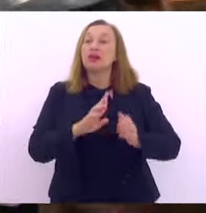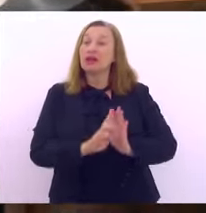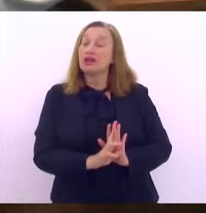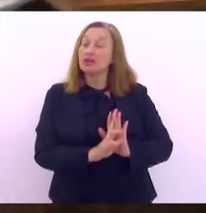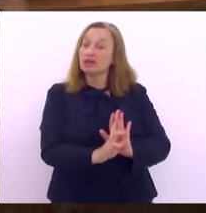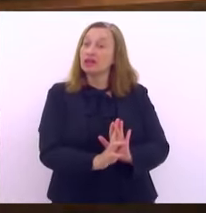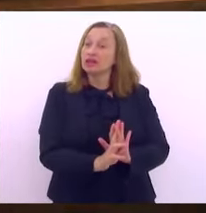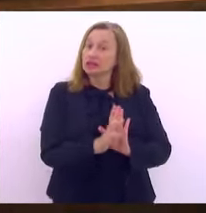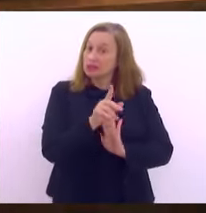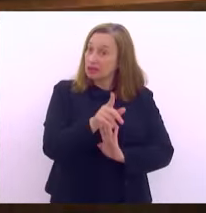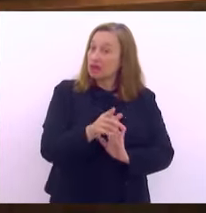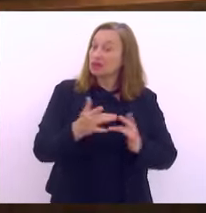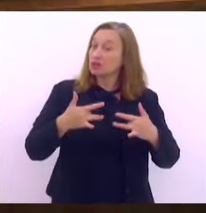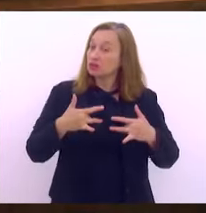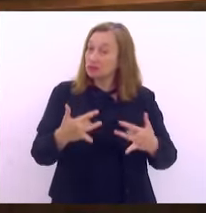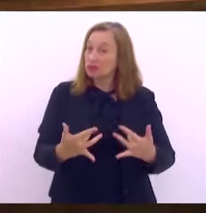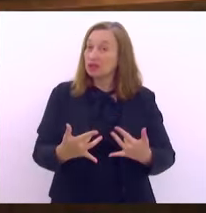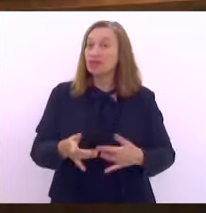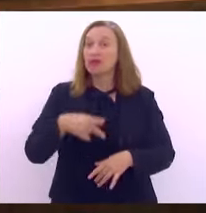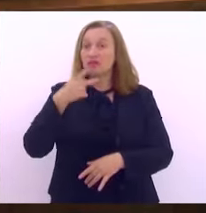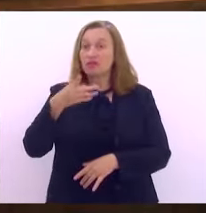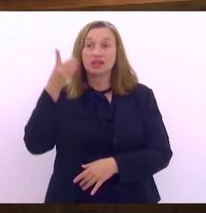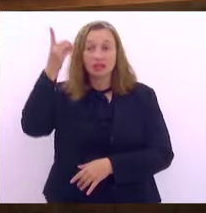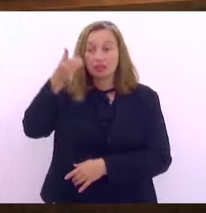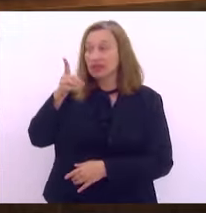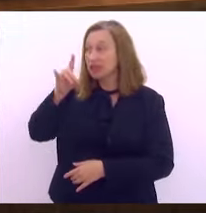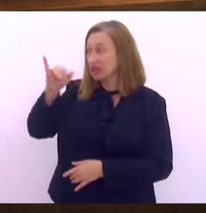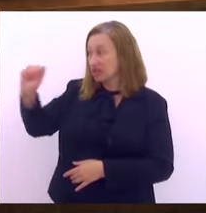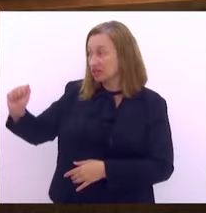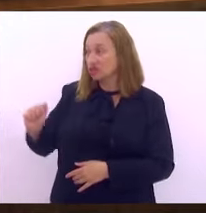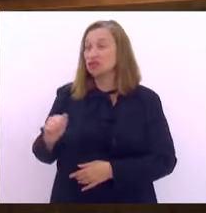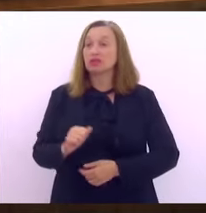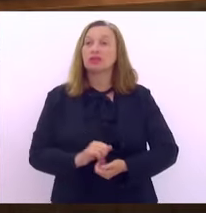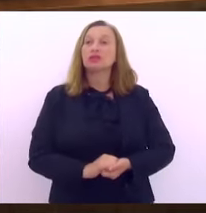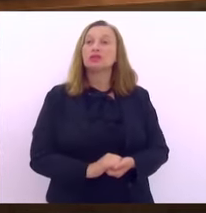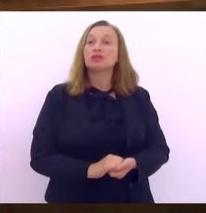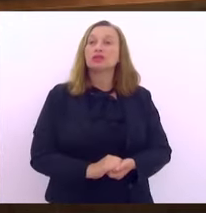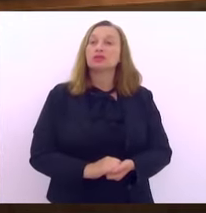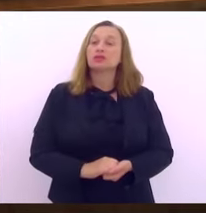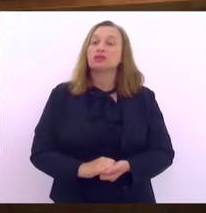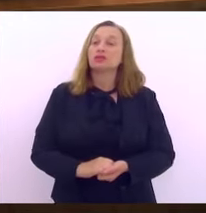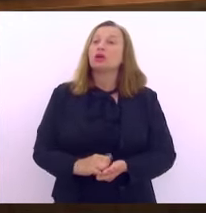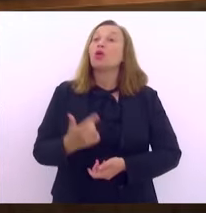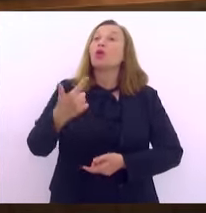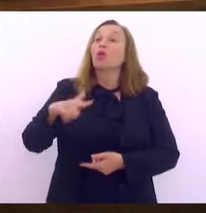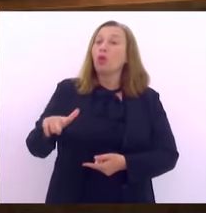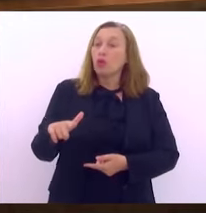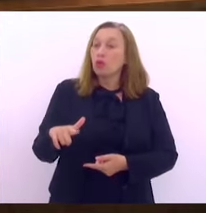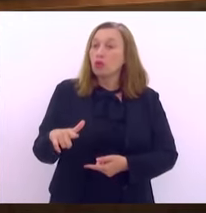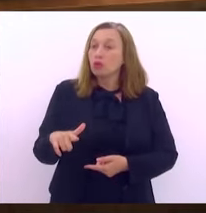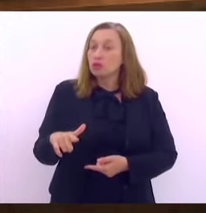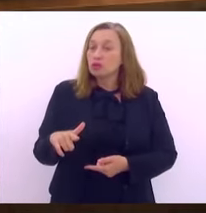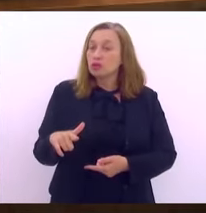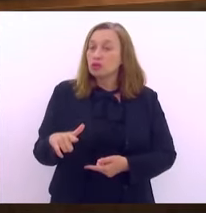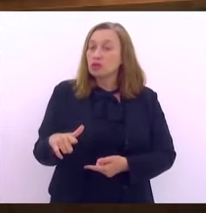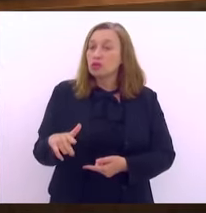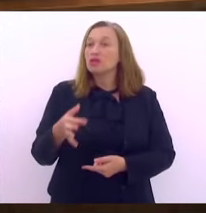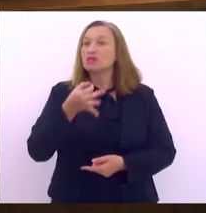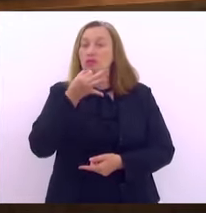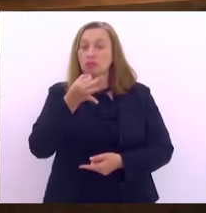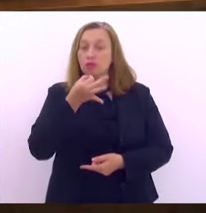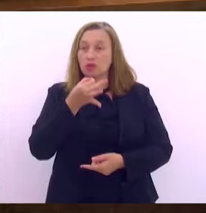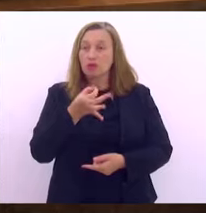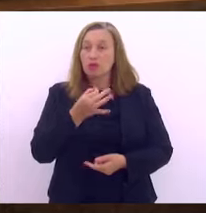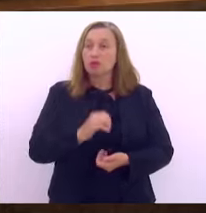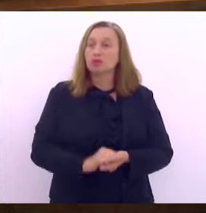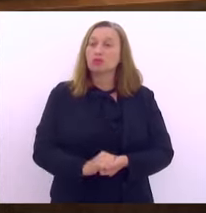aqui e me solidarizar com as palavras da deputada Índia, eu aumento outros argumentos, trago outros argumentos